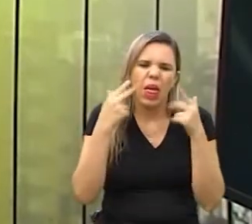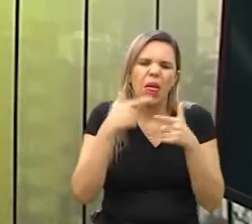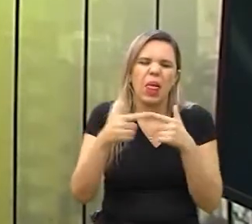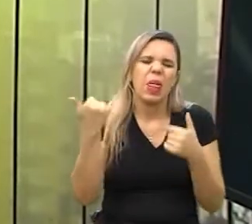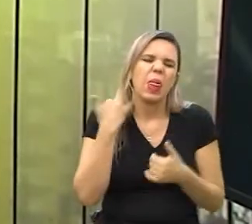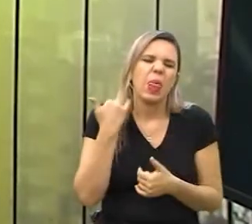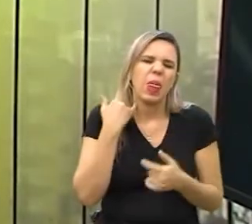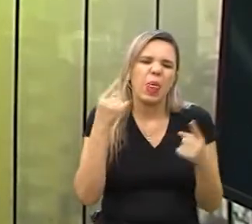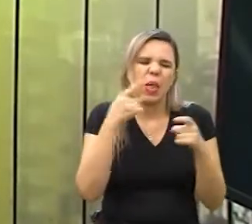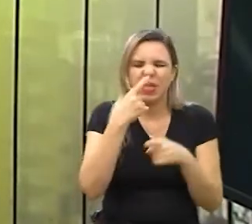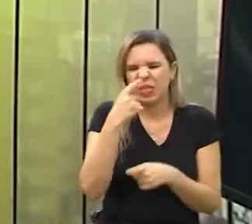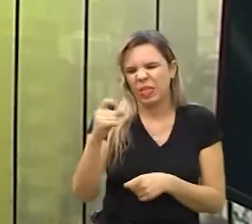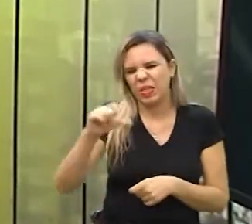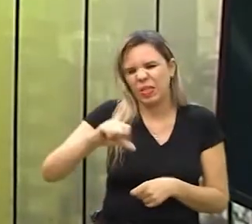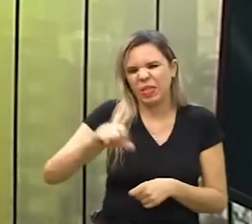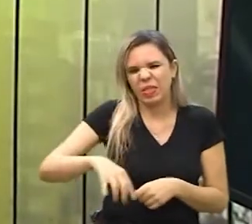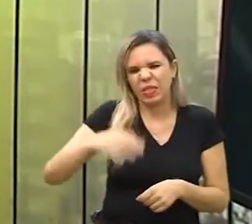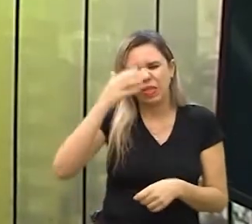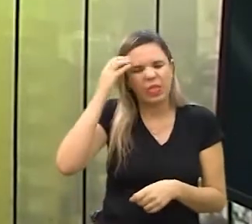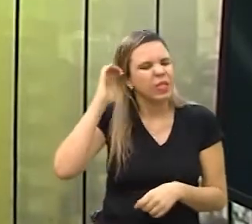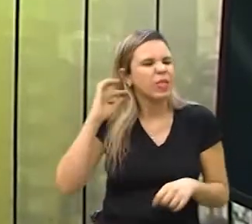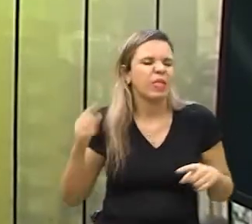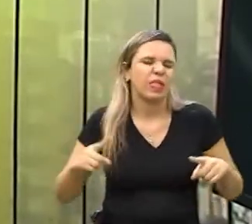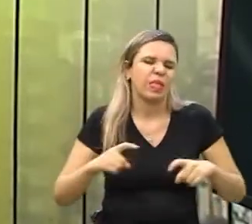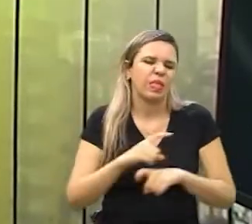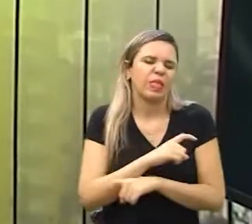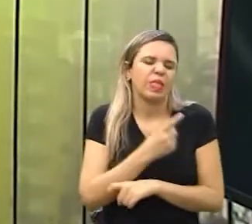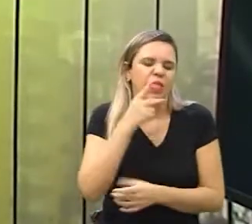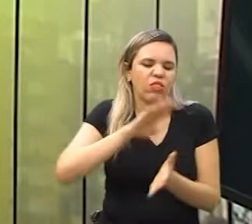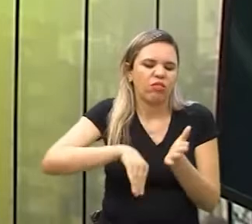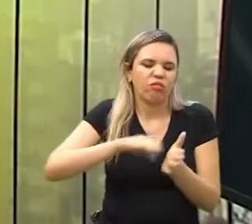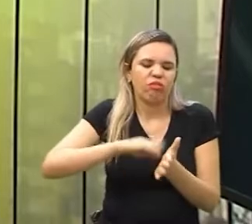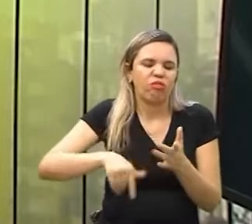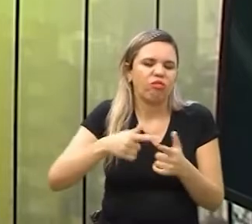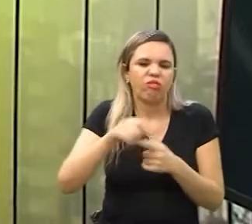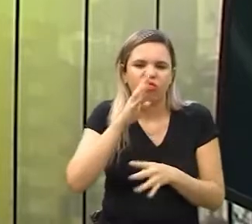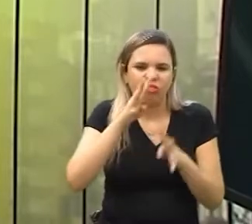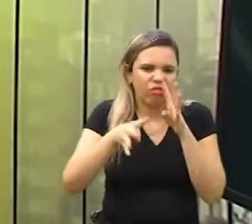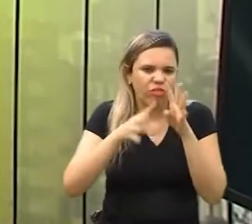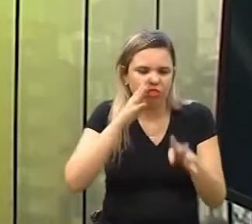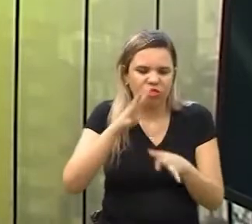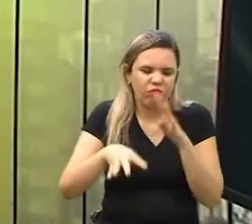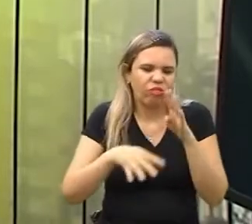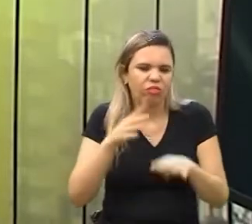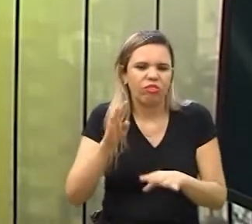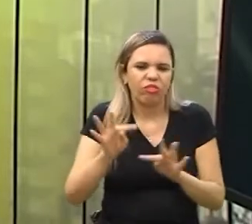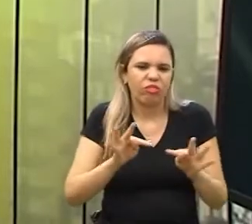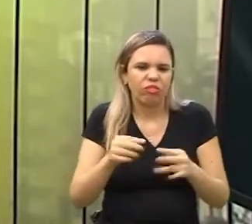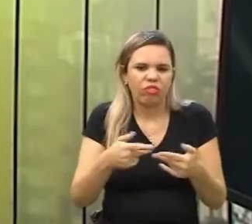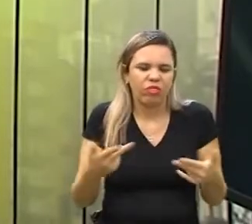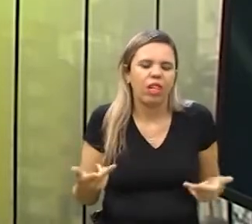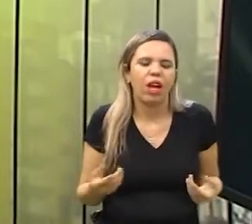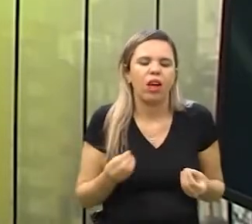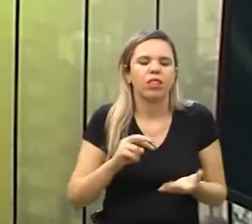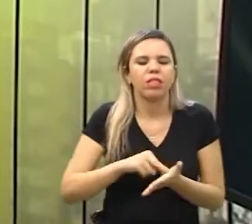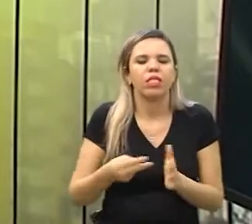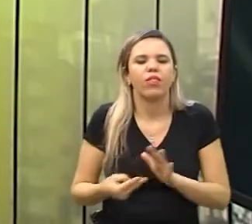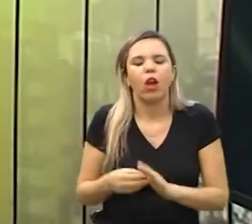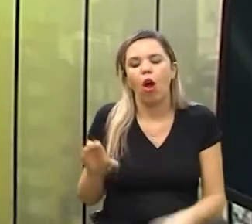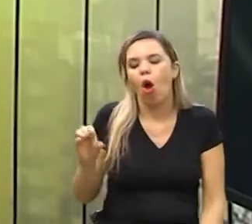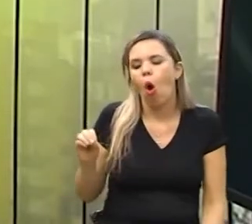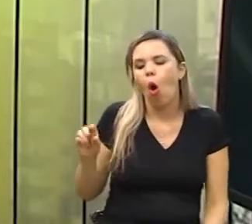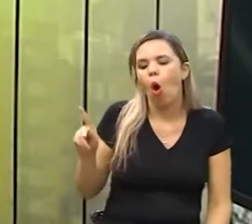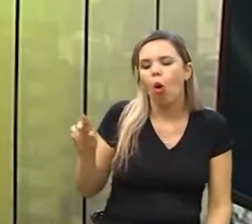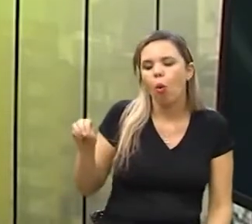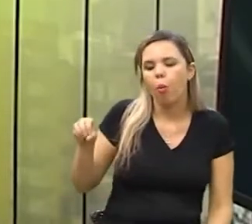que é complicado, que cheira mal, que tem minhoca. Vamos tirar essas calúnias da pobre composteira? Conta pra gente o que é